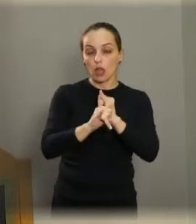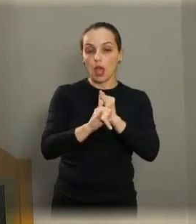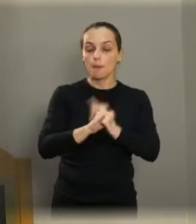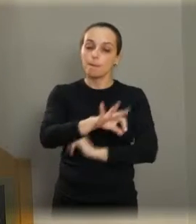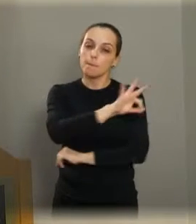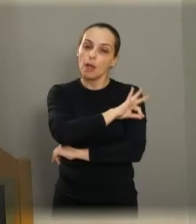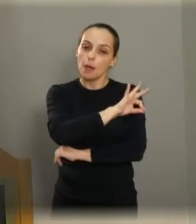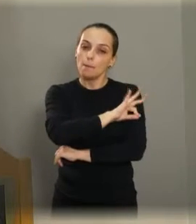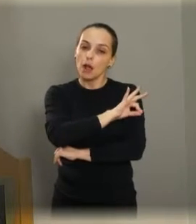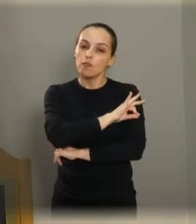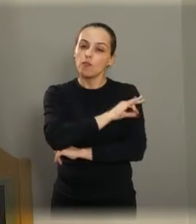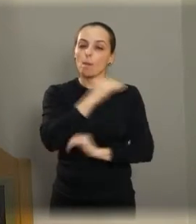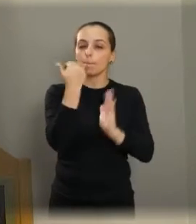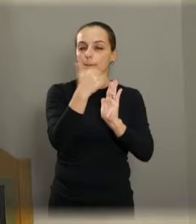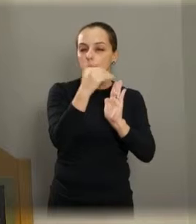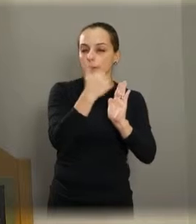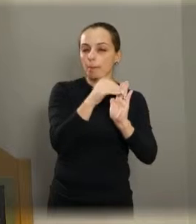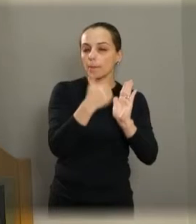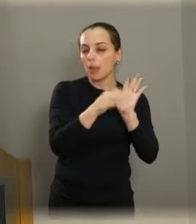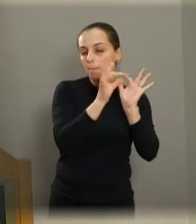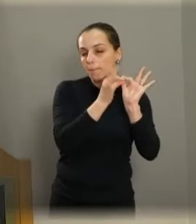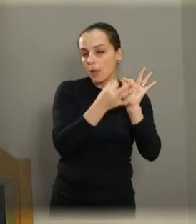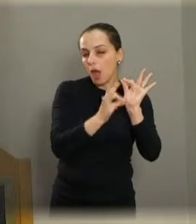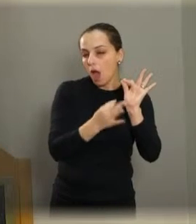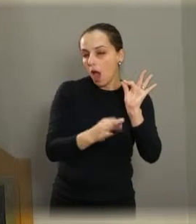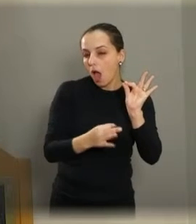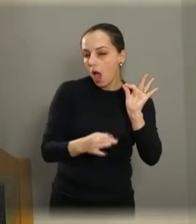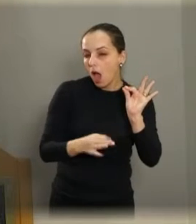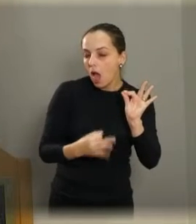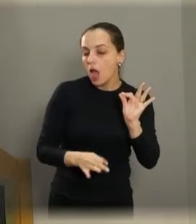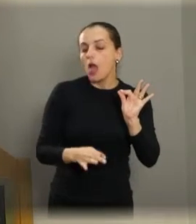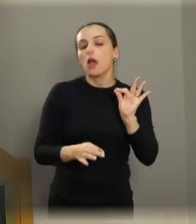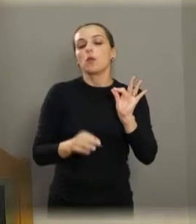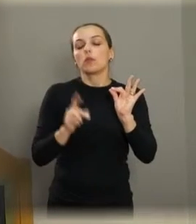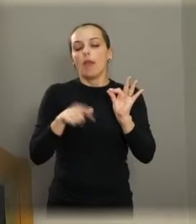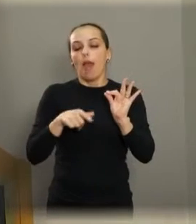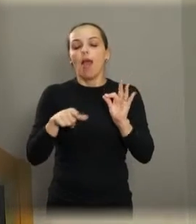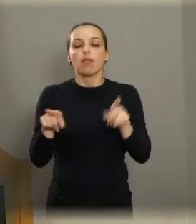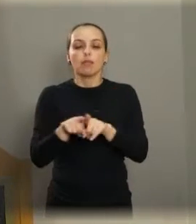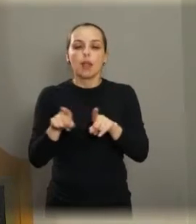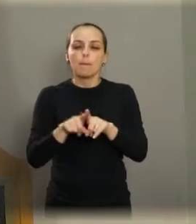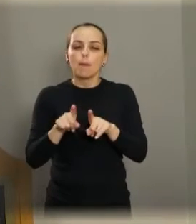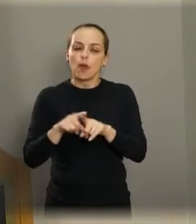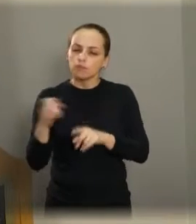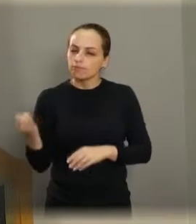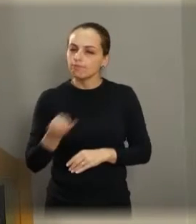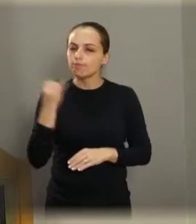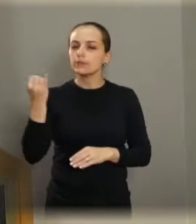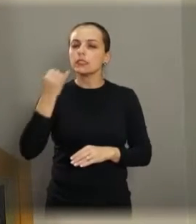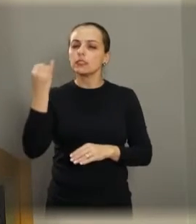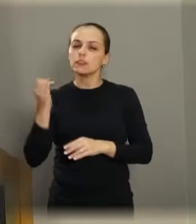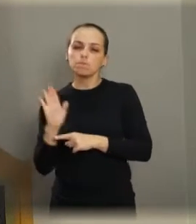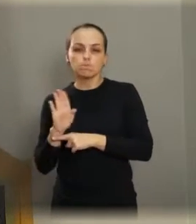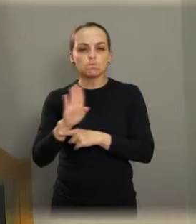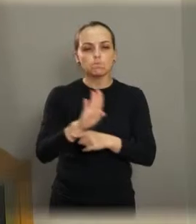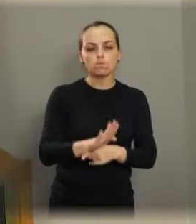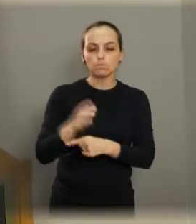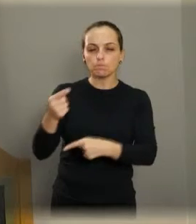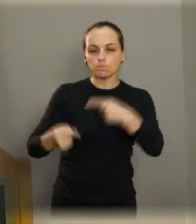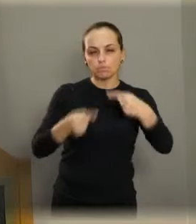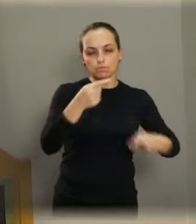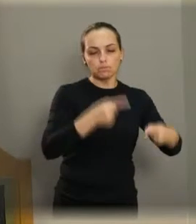programação bastantes tensa e bastante rica também né que vai colaborar muito aí para o